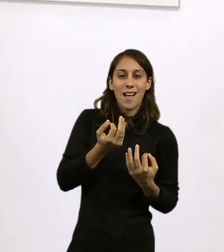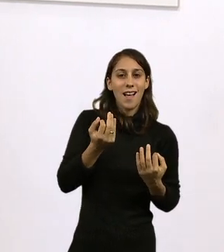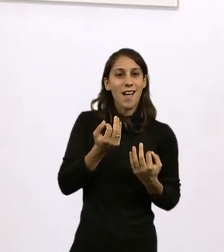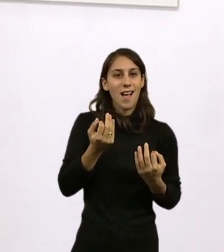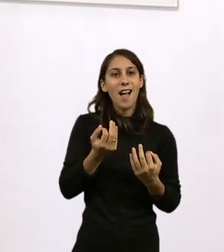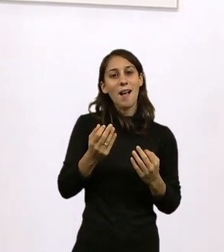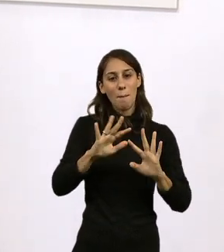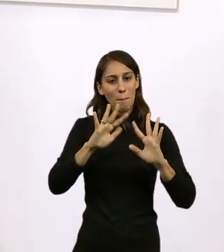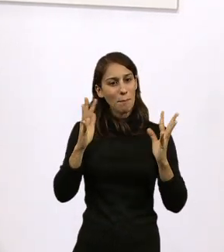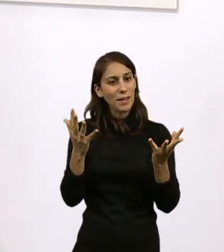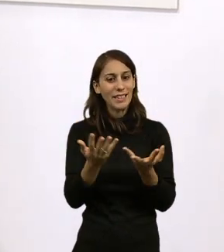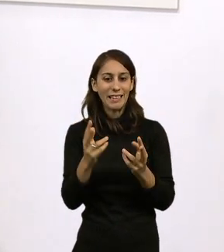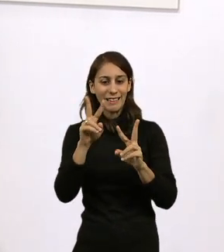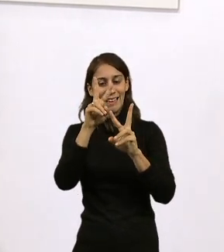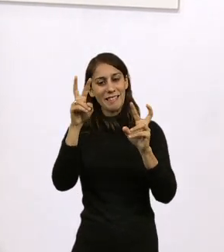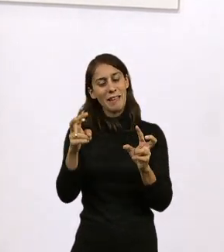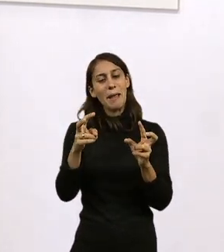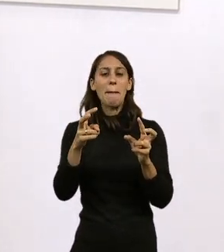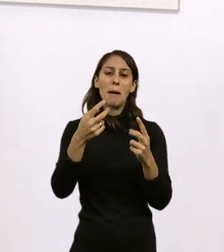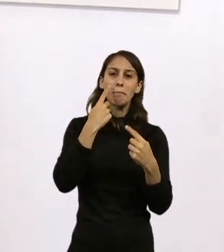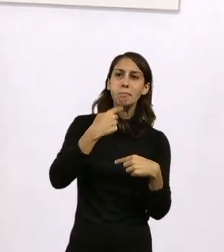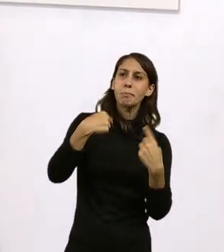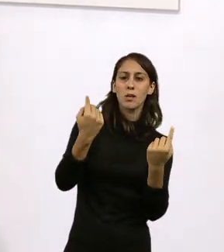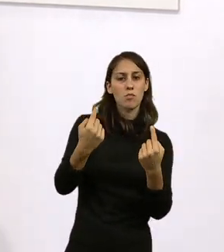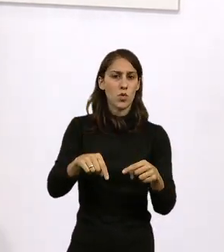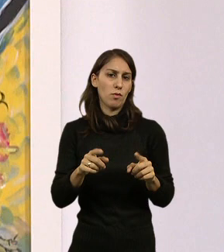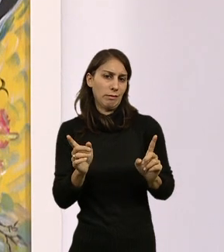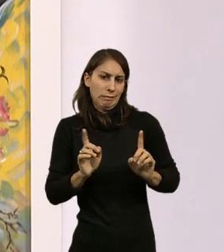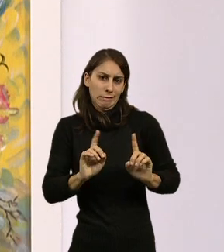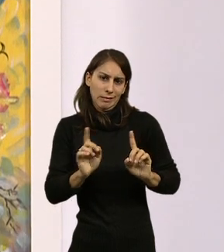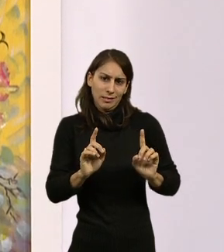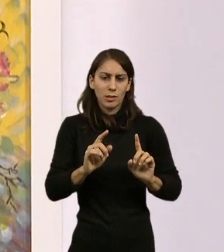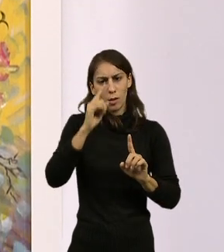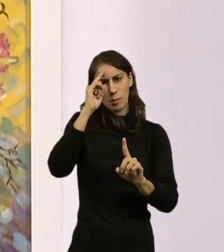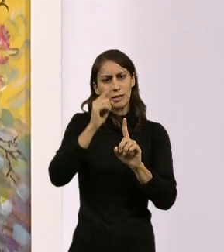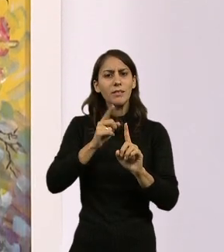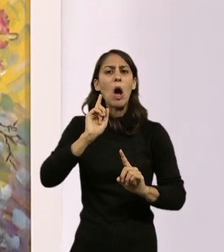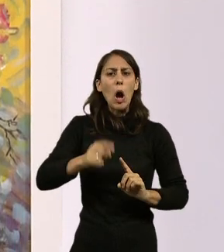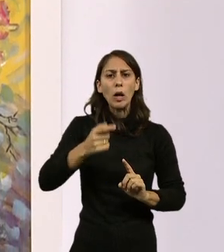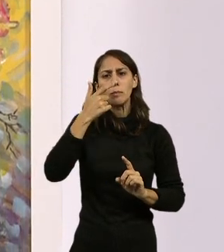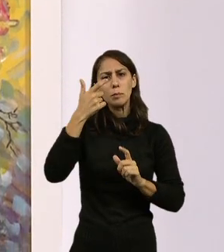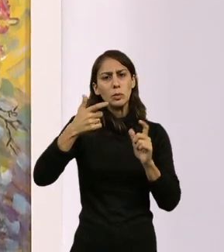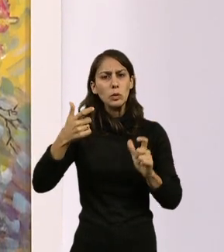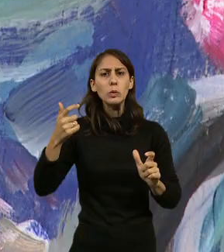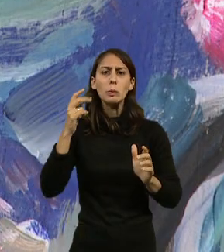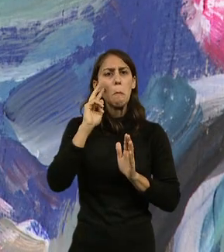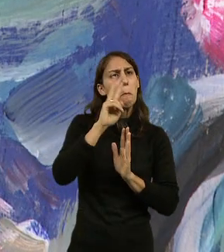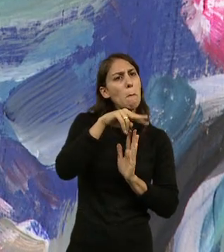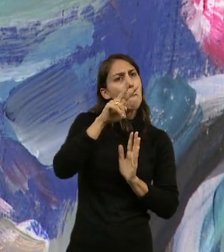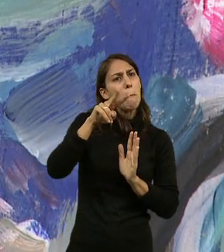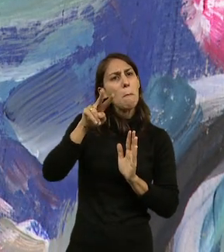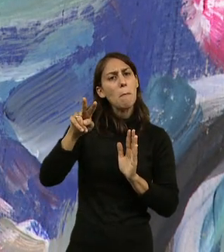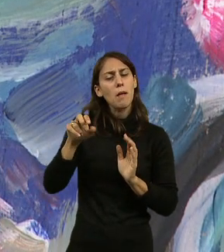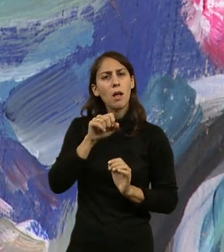Falar do planeta é alertar ou expressar alguns pensamentos e algumas preocupações que eu